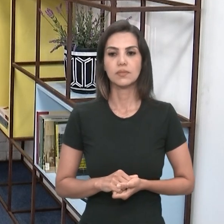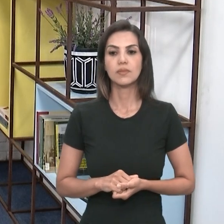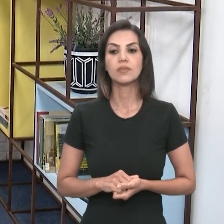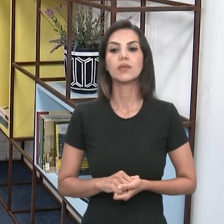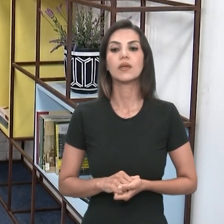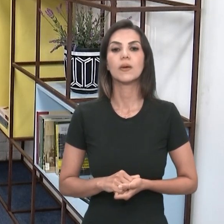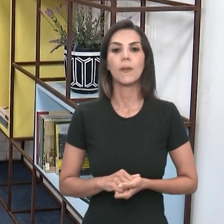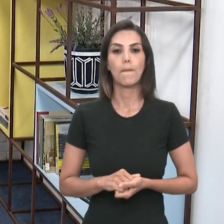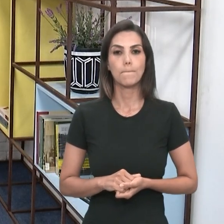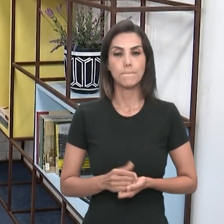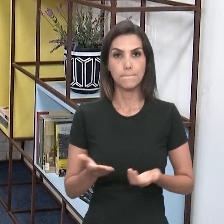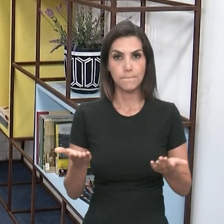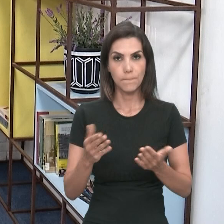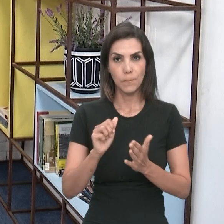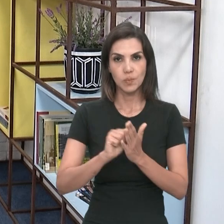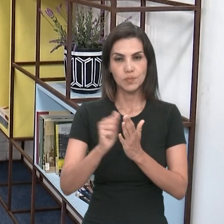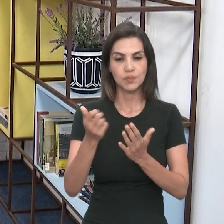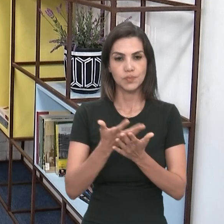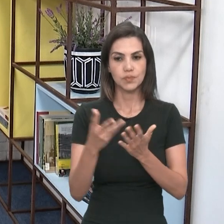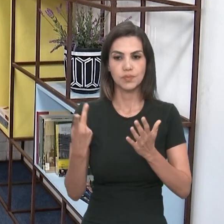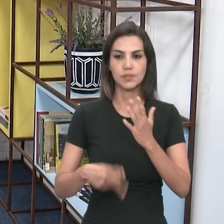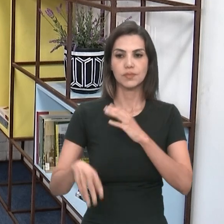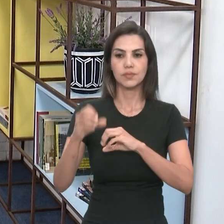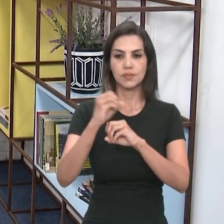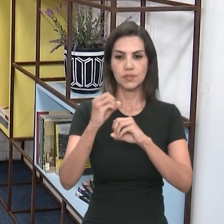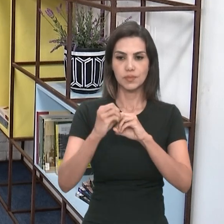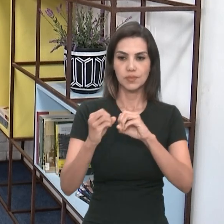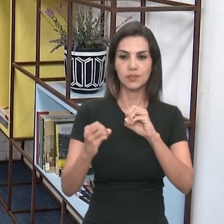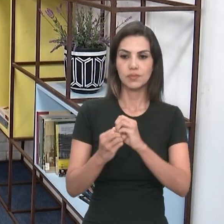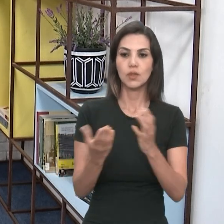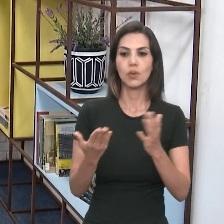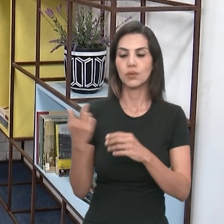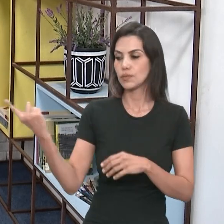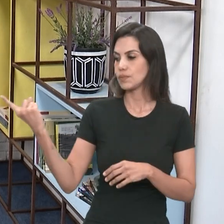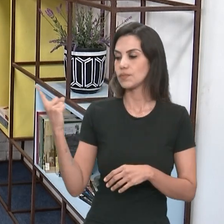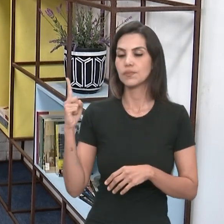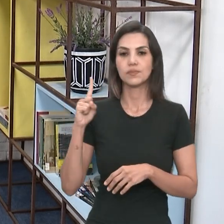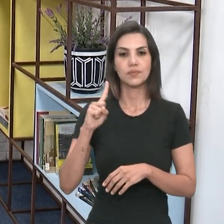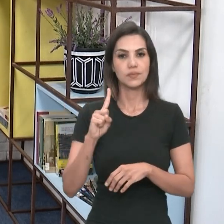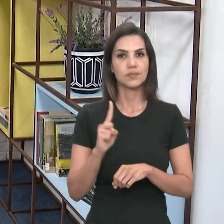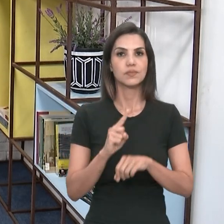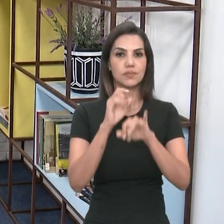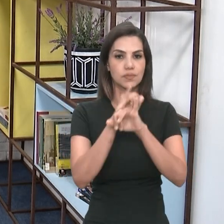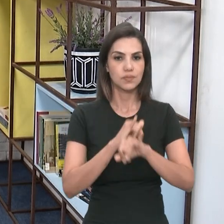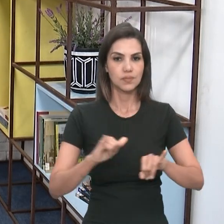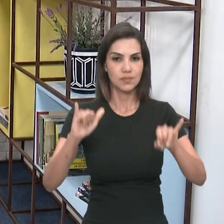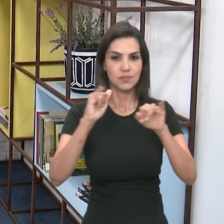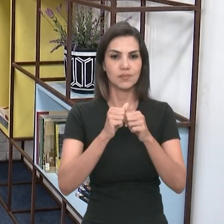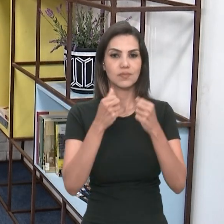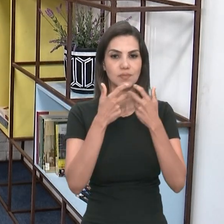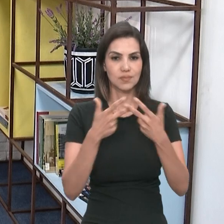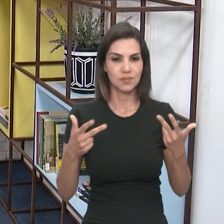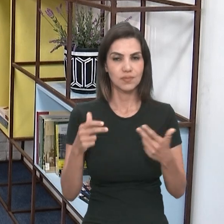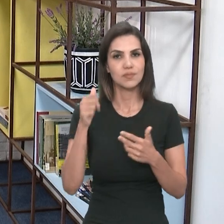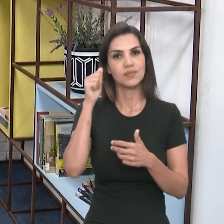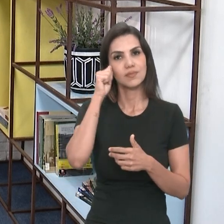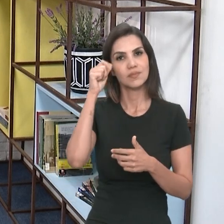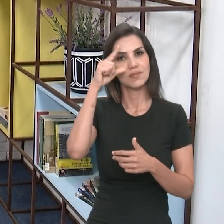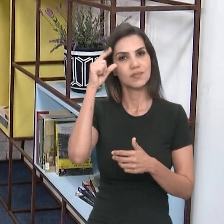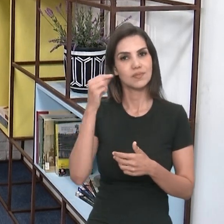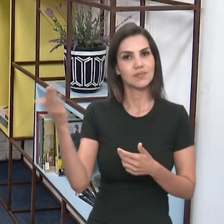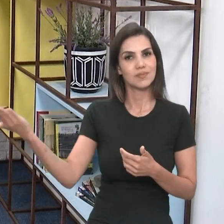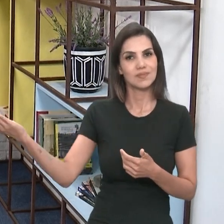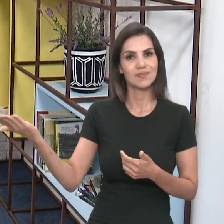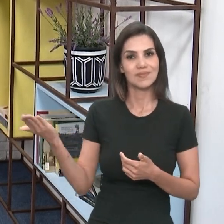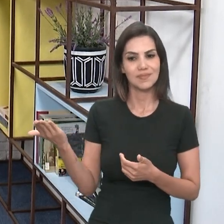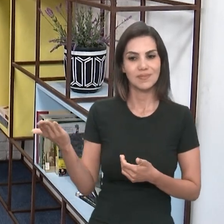E agora nós vamos para a nossa agenda de eventos e serviços da universidade. Quem chega hoje e traz as novidades para a gente é a Ana Júlia Martins, que